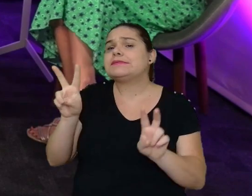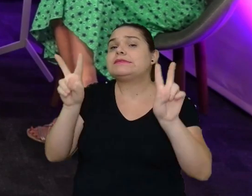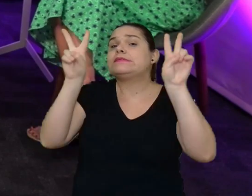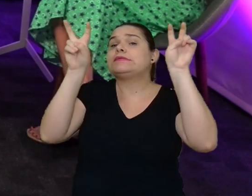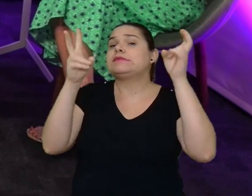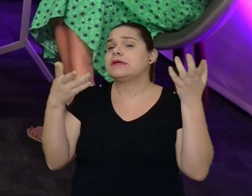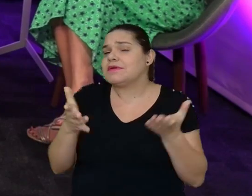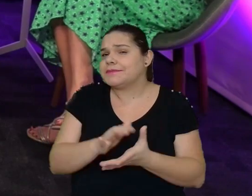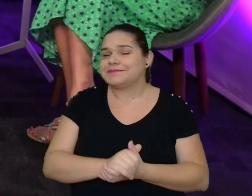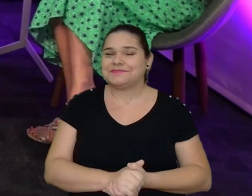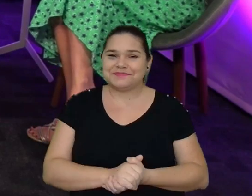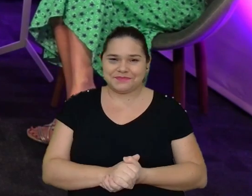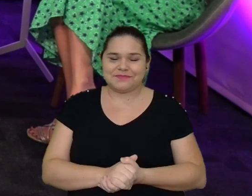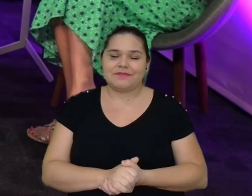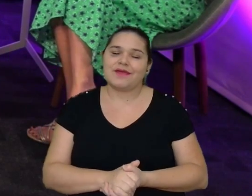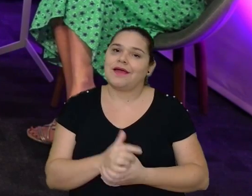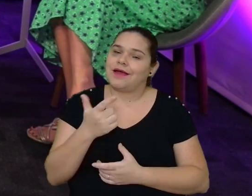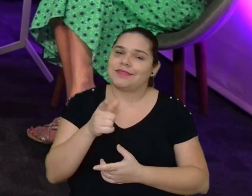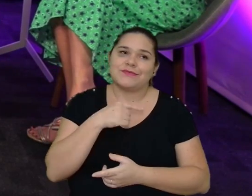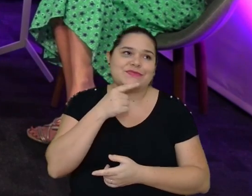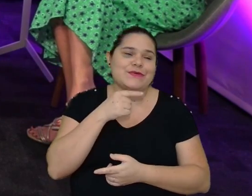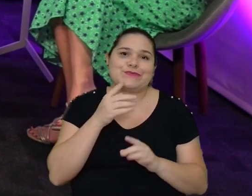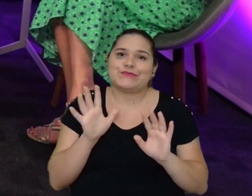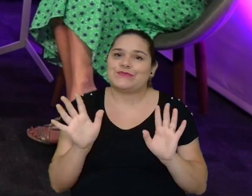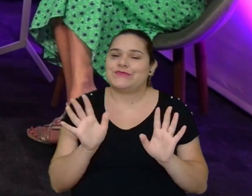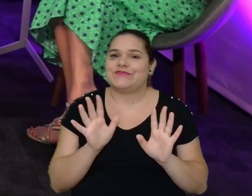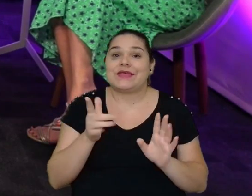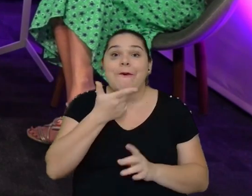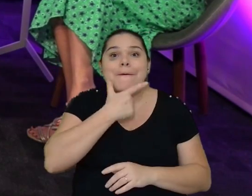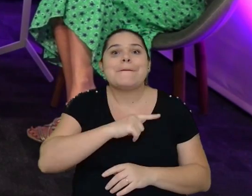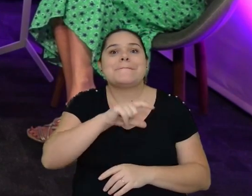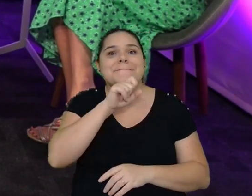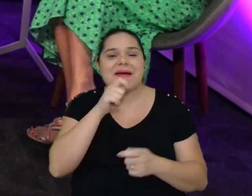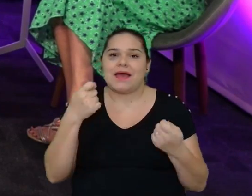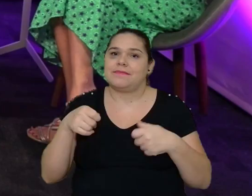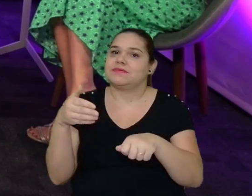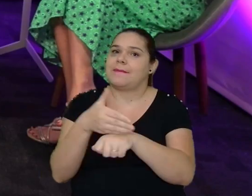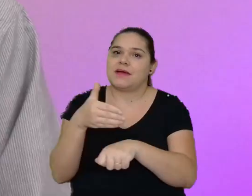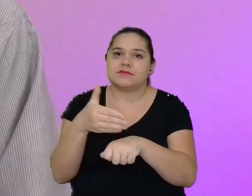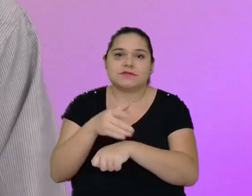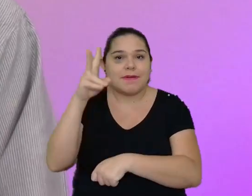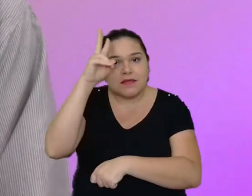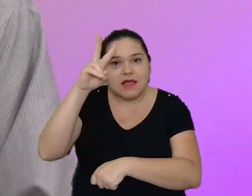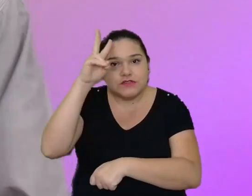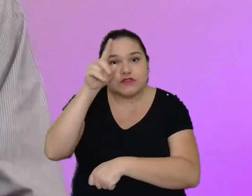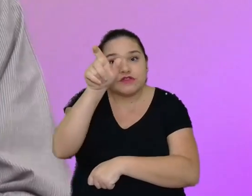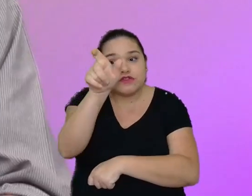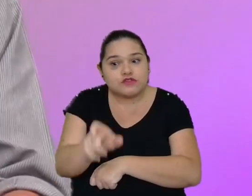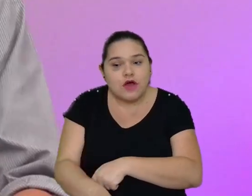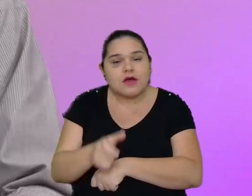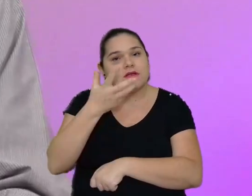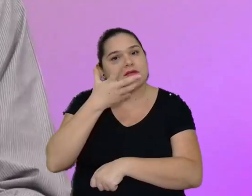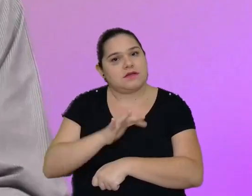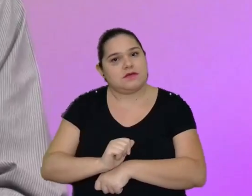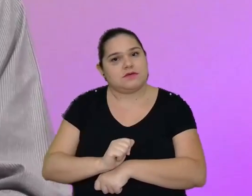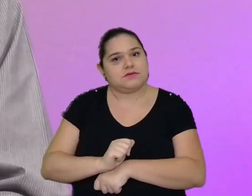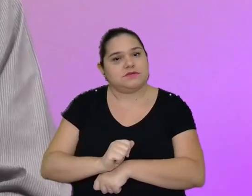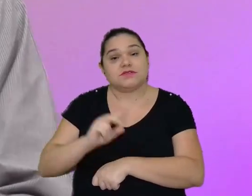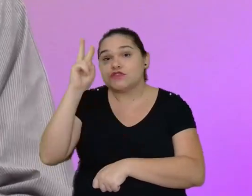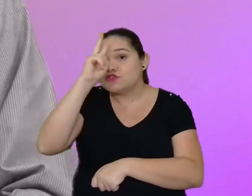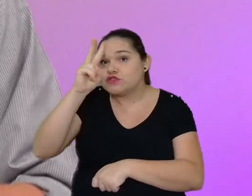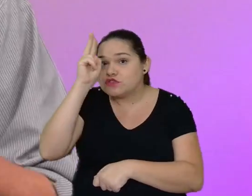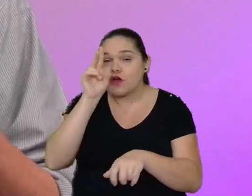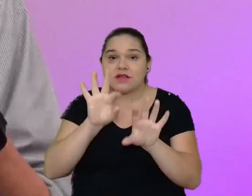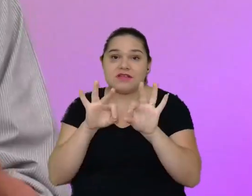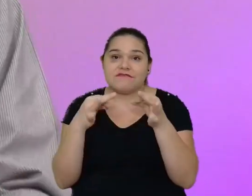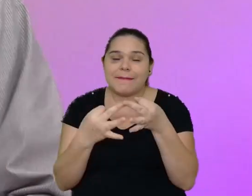menor dúvida. O pai tem que fazer parte da história, né? Da criança, da família, e não só o pai, né? Você tem casais de